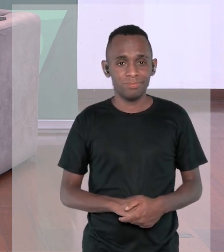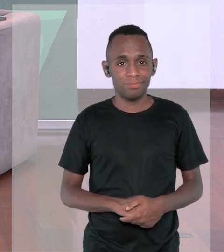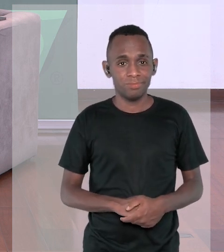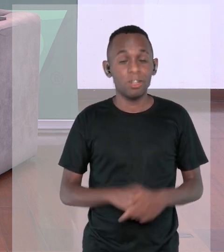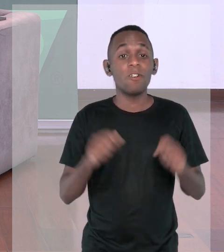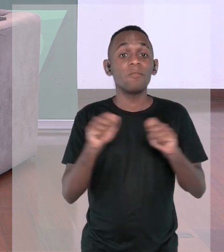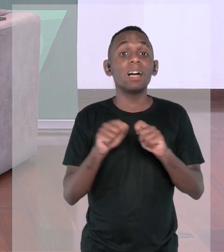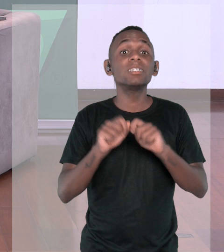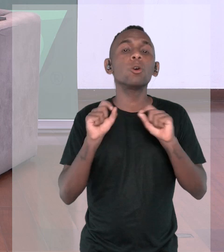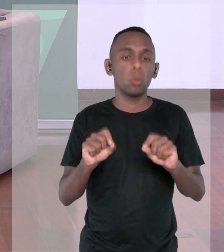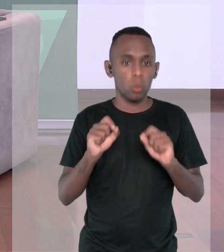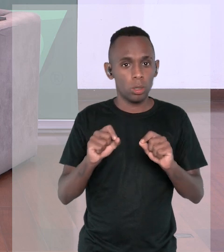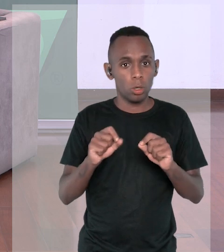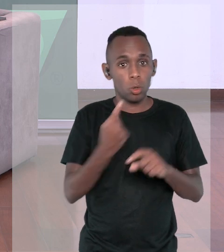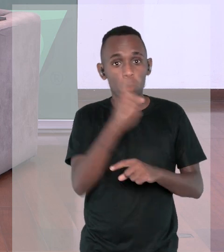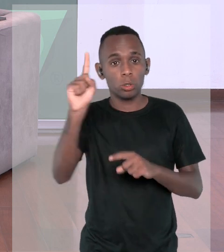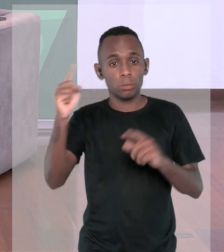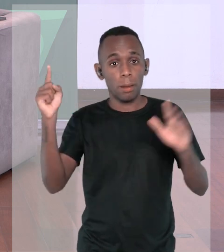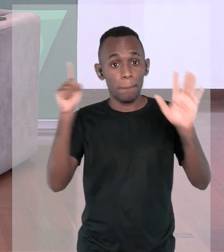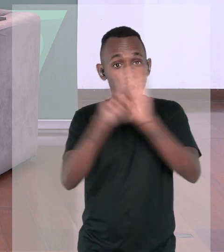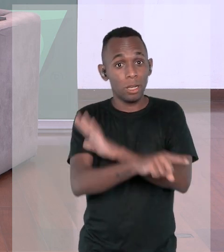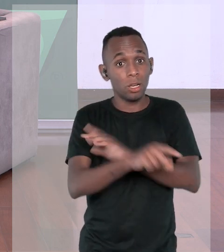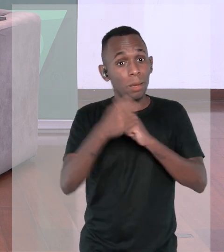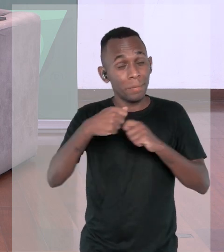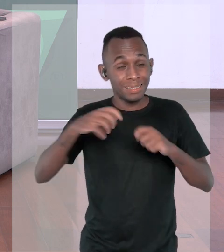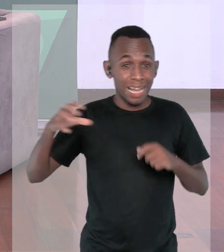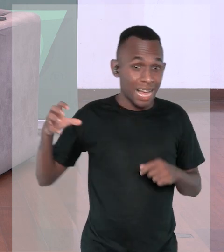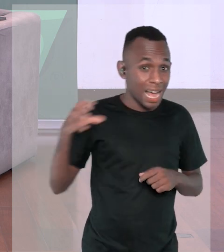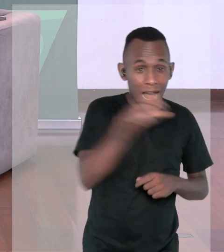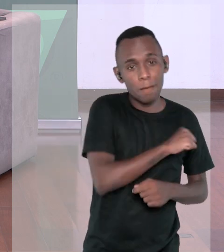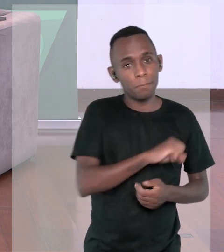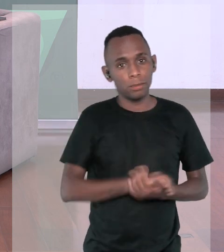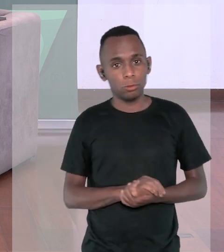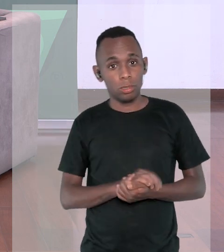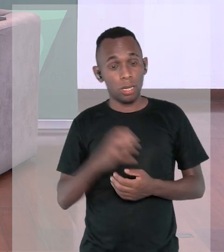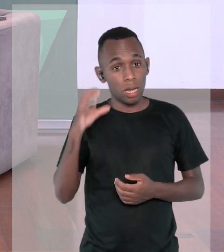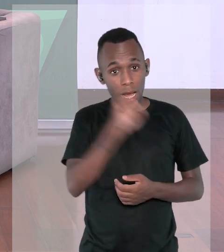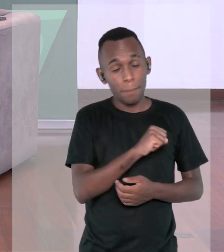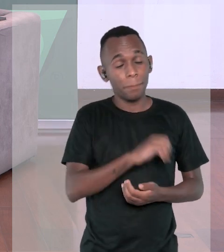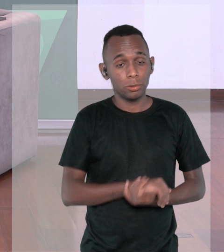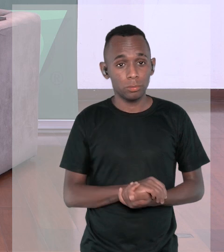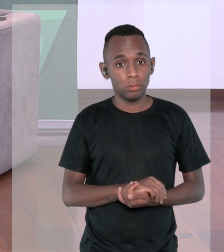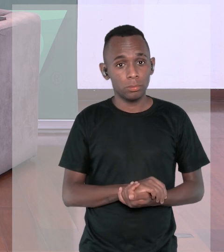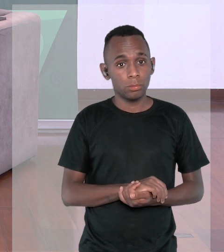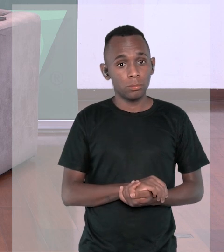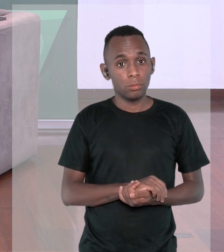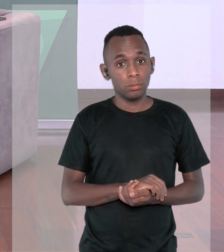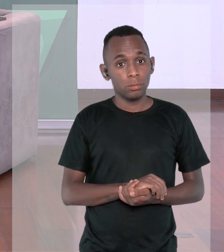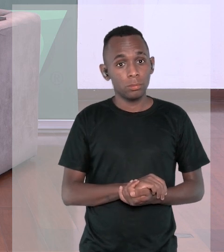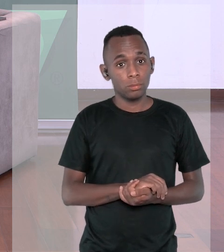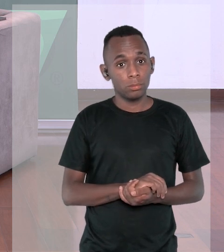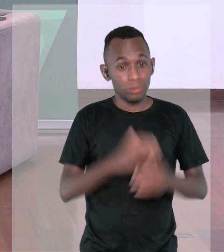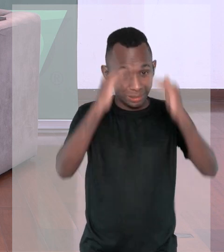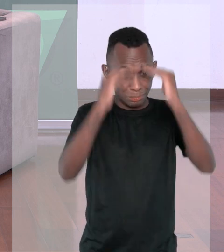Vamos fazer o seguinte, uma última pergunta, mas tem que ser rápido, tá? Rápido. Eu estou desrespeitando o